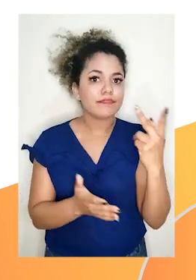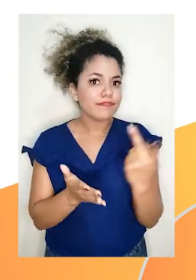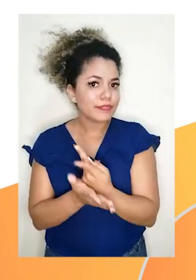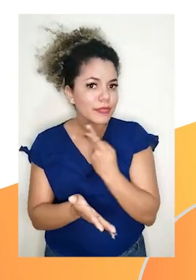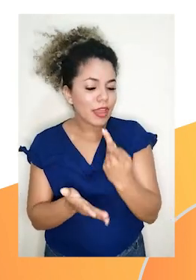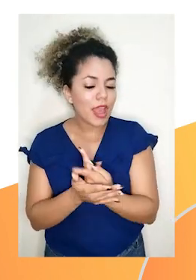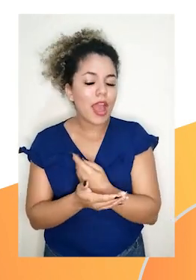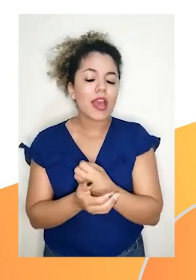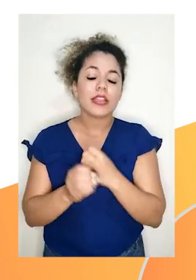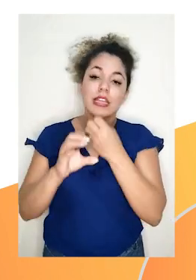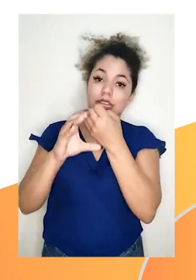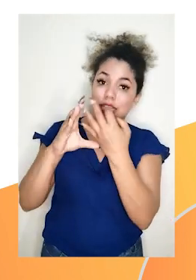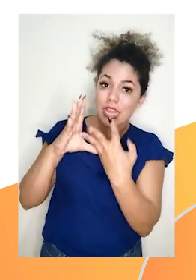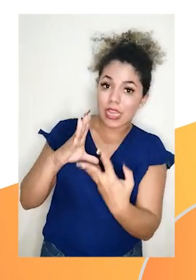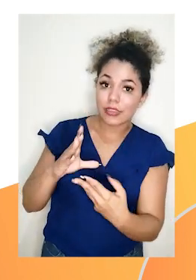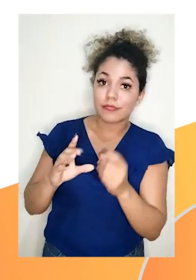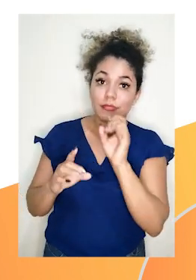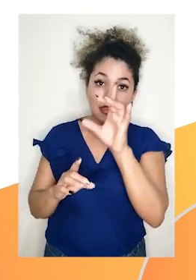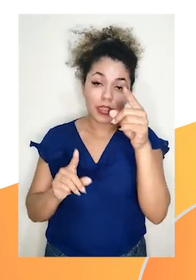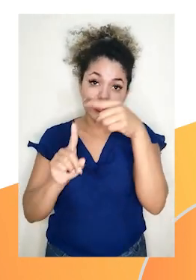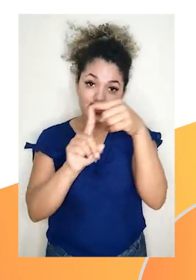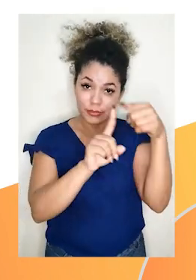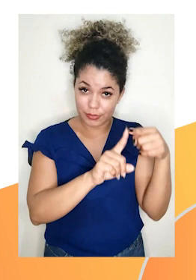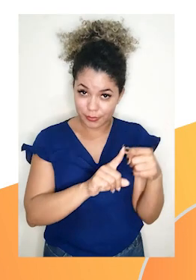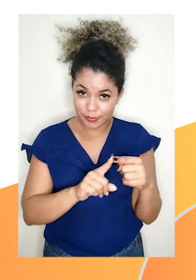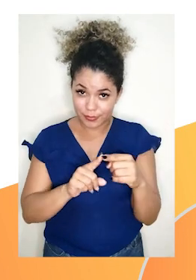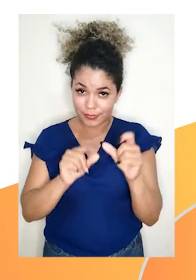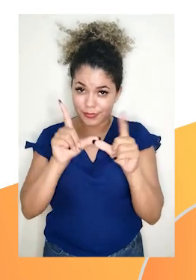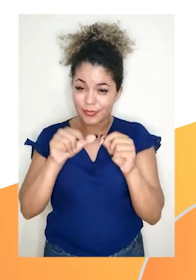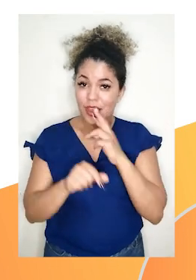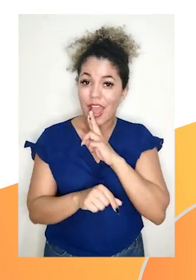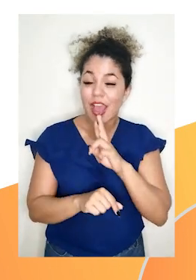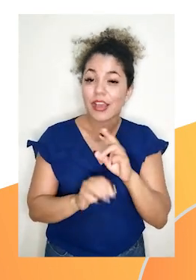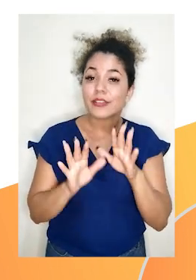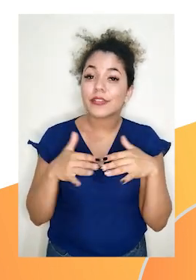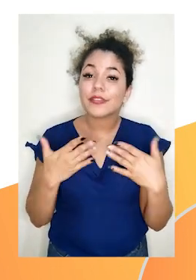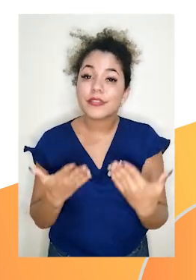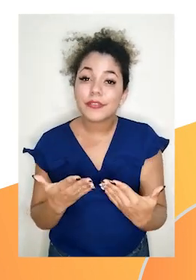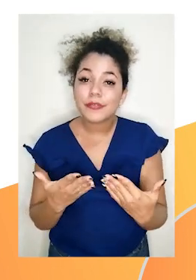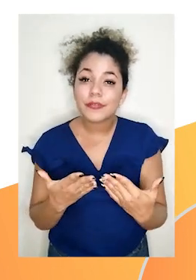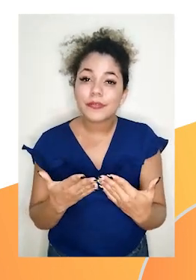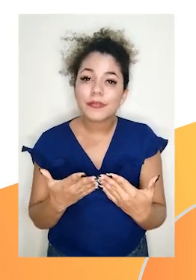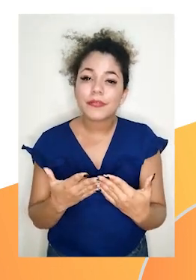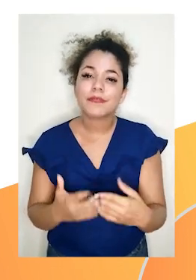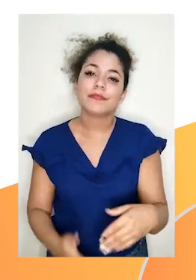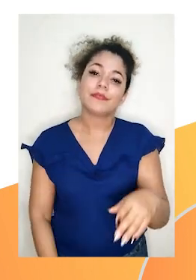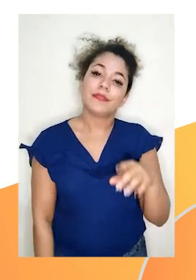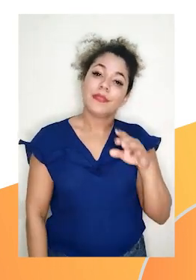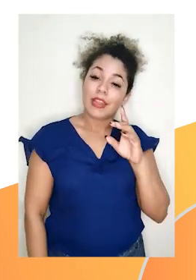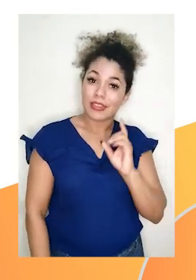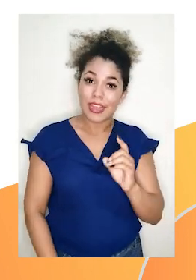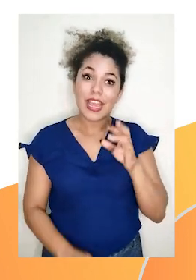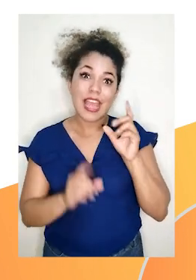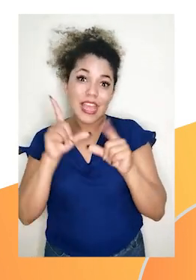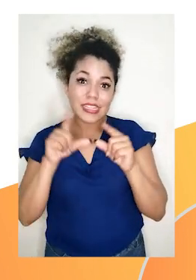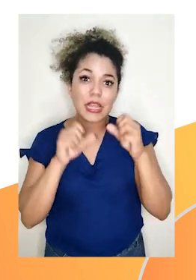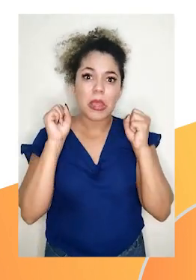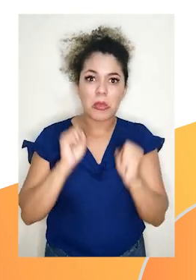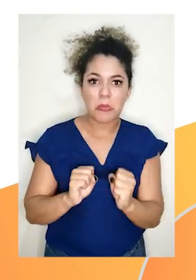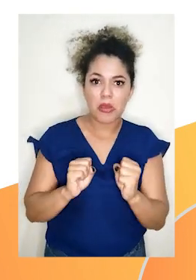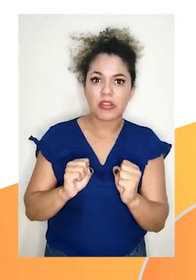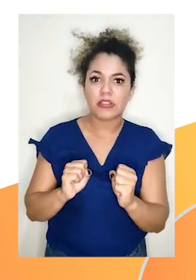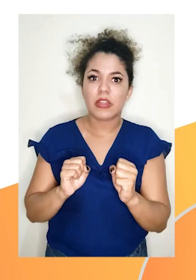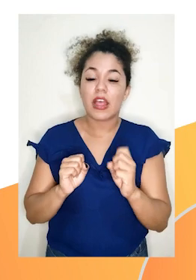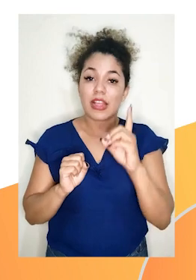às características de cada tipo de estrela? A nossa resposta incorreta é a D. Estrelas que podem apresentar